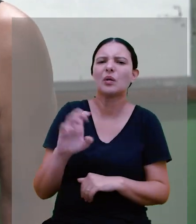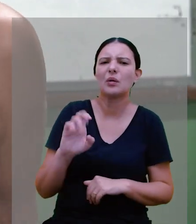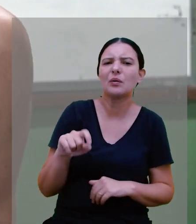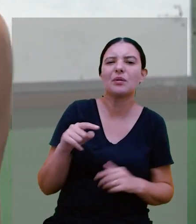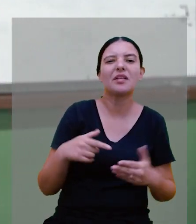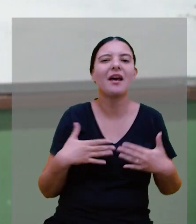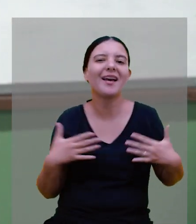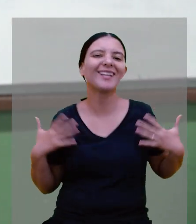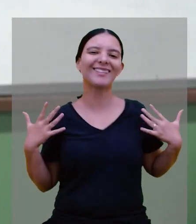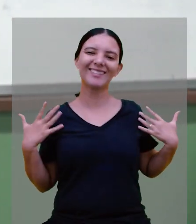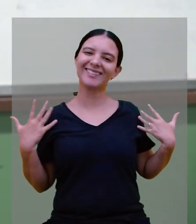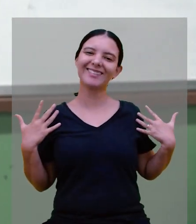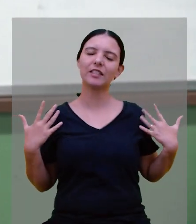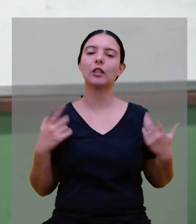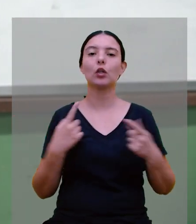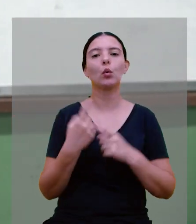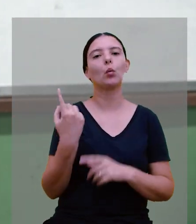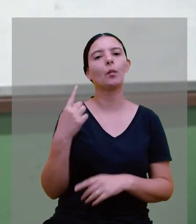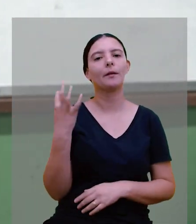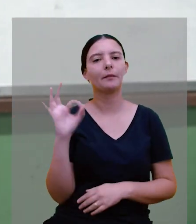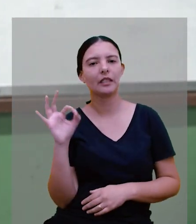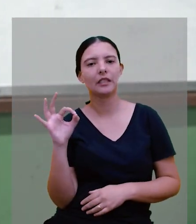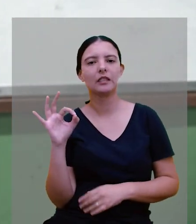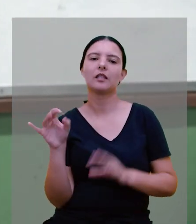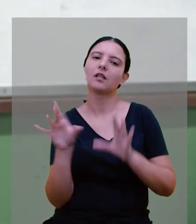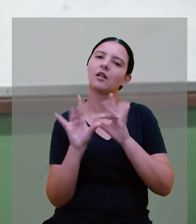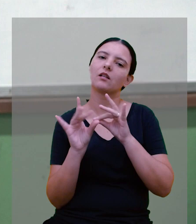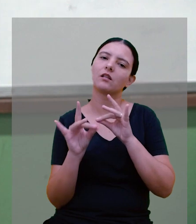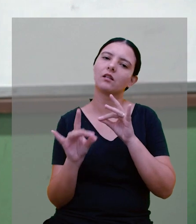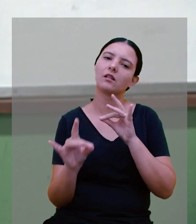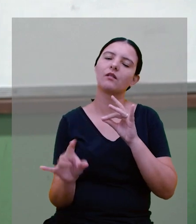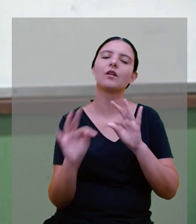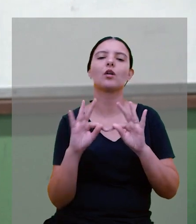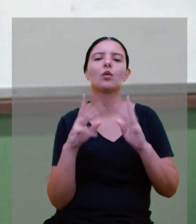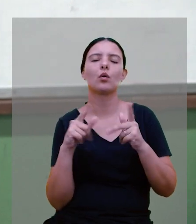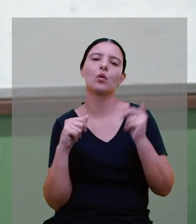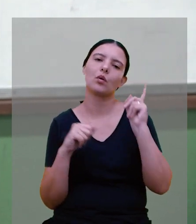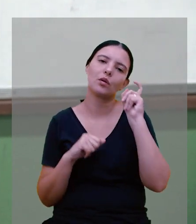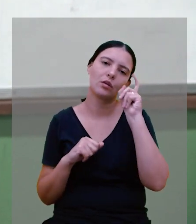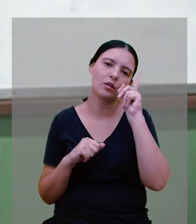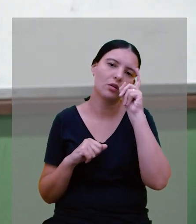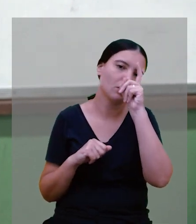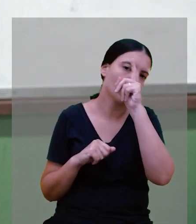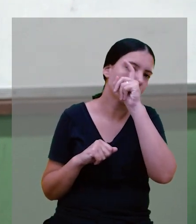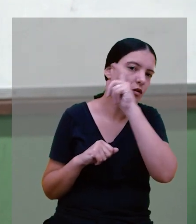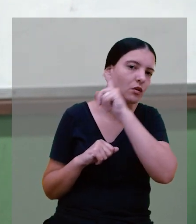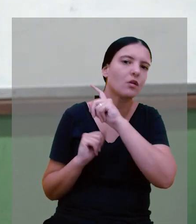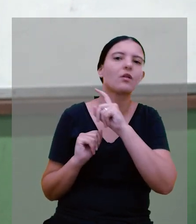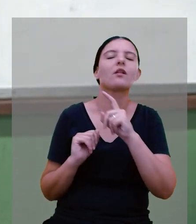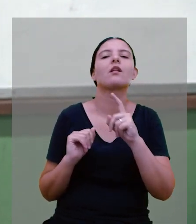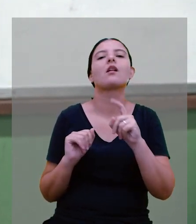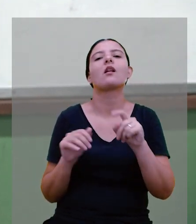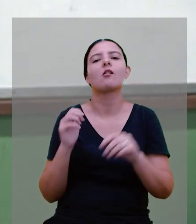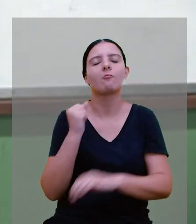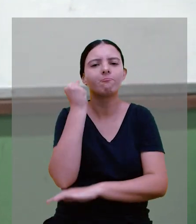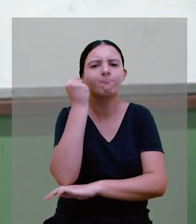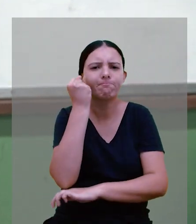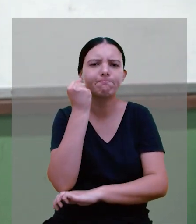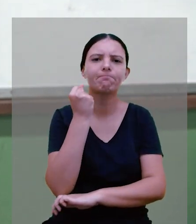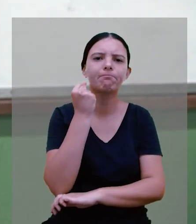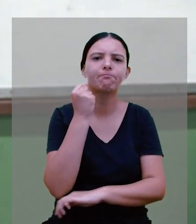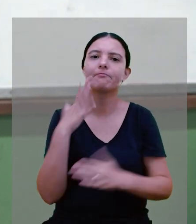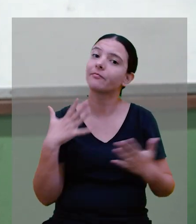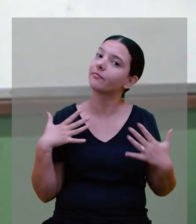bem-humorado. Ela, em uma página, ia descrever a dificuldade e a resistência